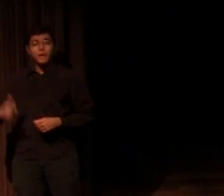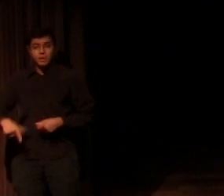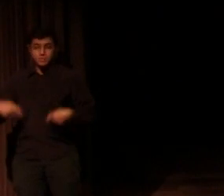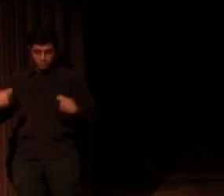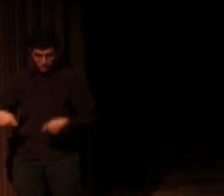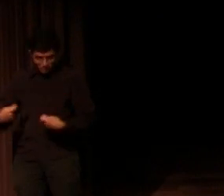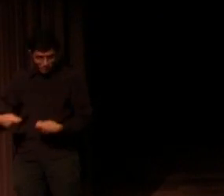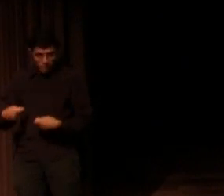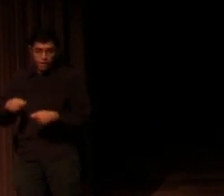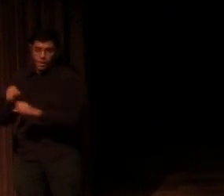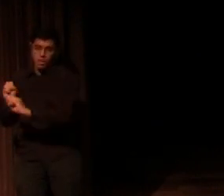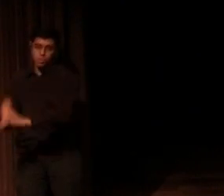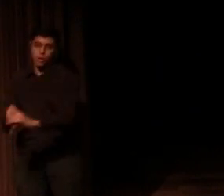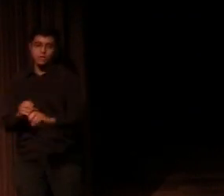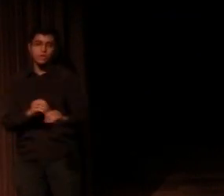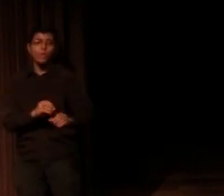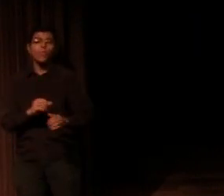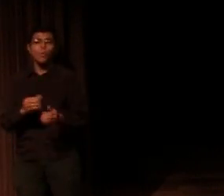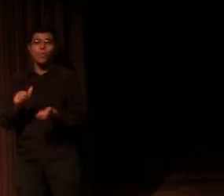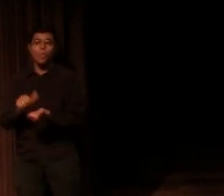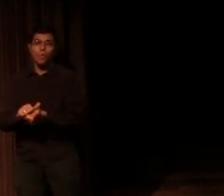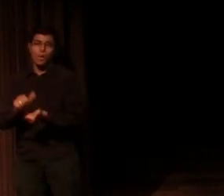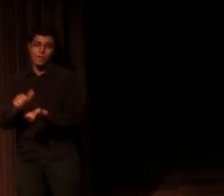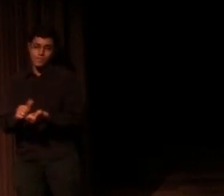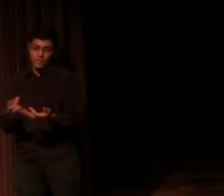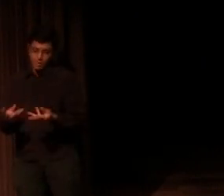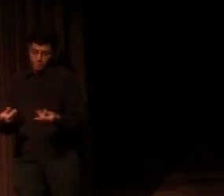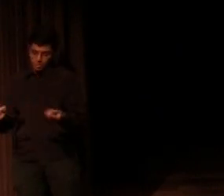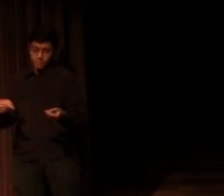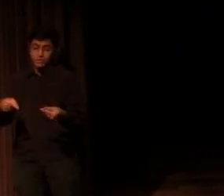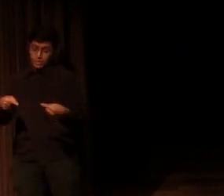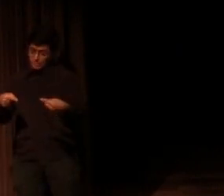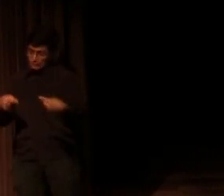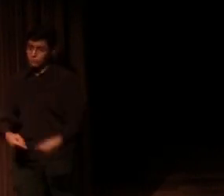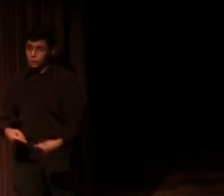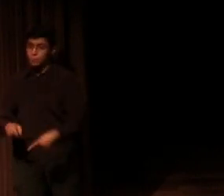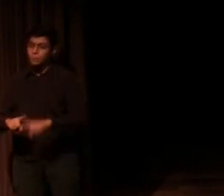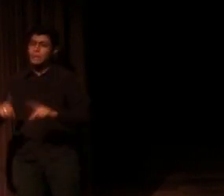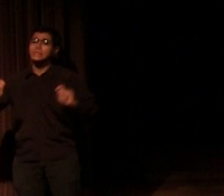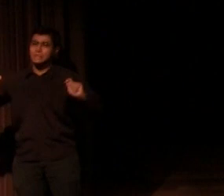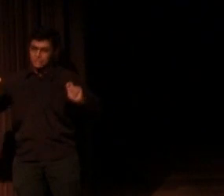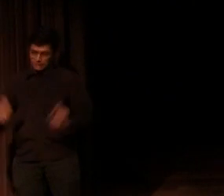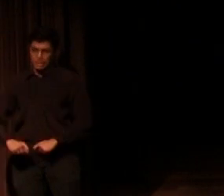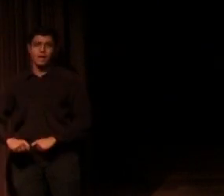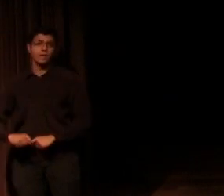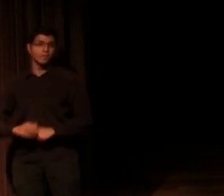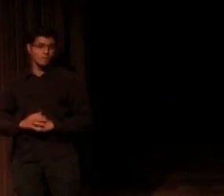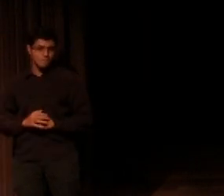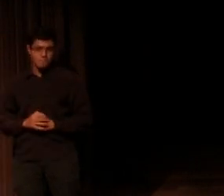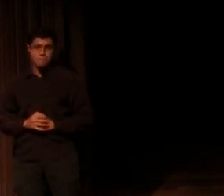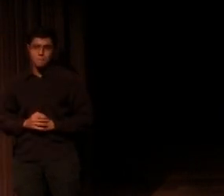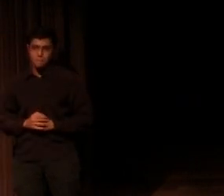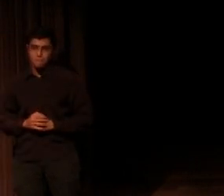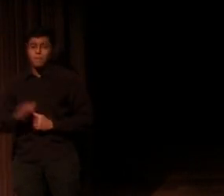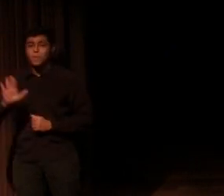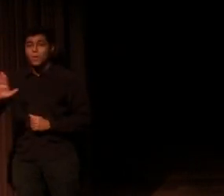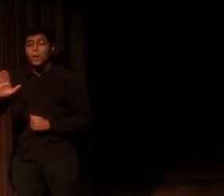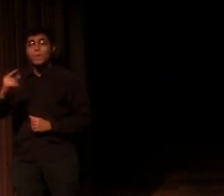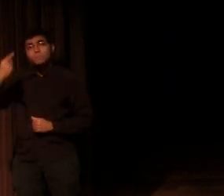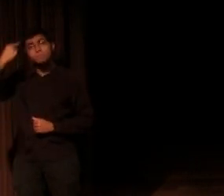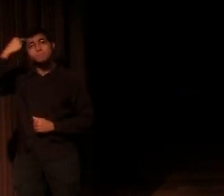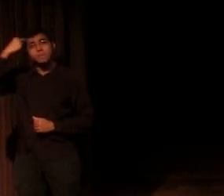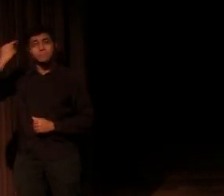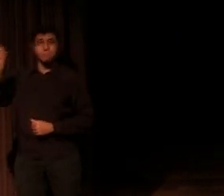qualidade esse é o grande desafio mas dá pra fazer mas dá pra fazer se a gente olhar para trás a gente vê o